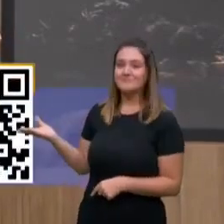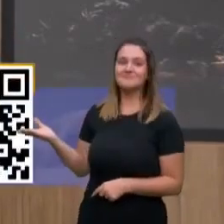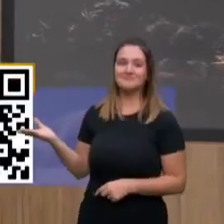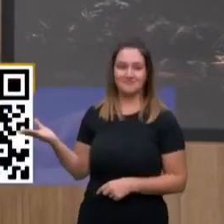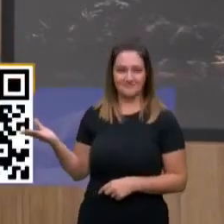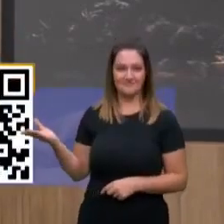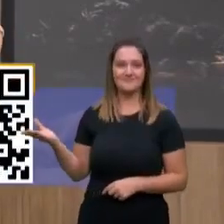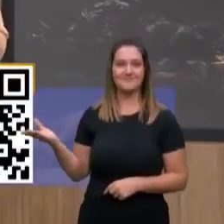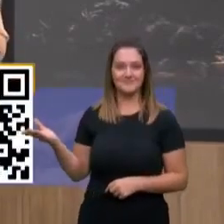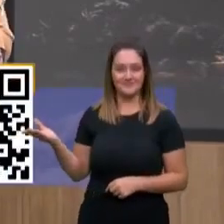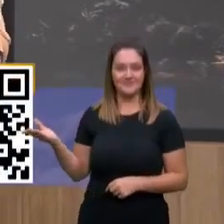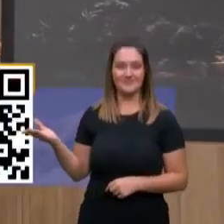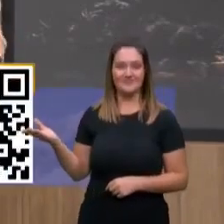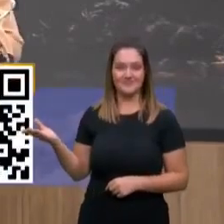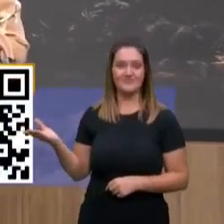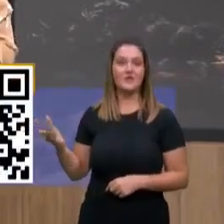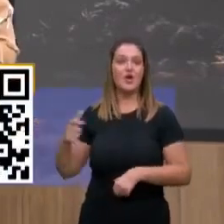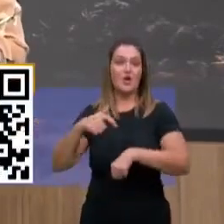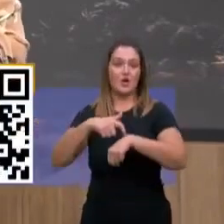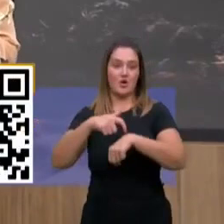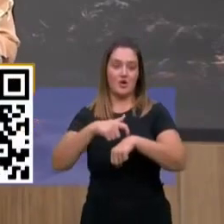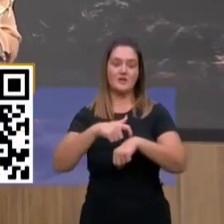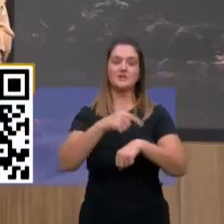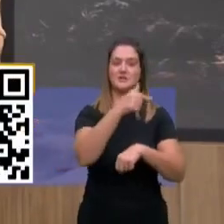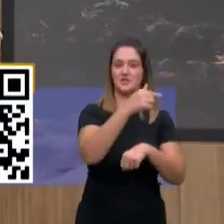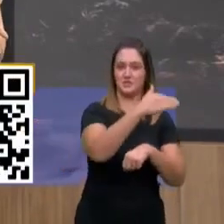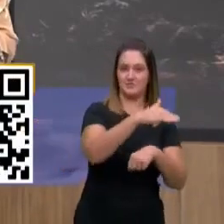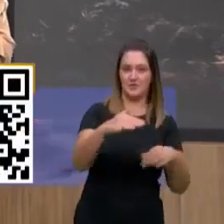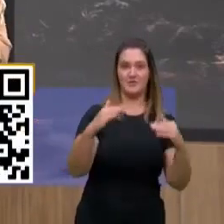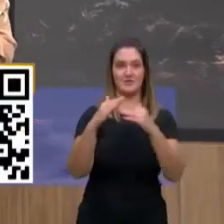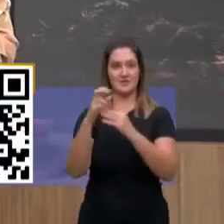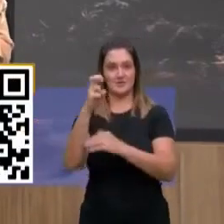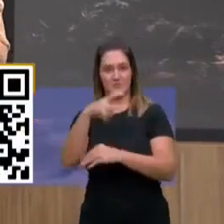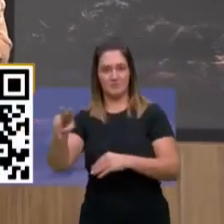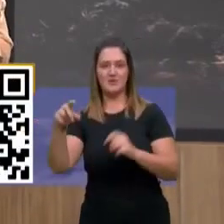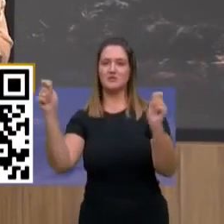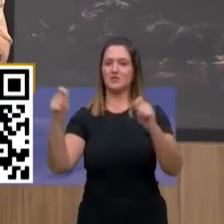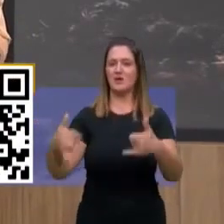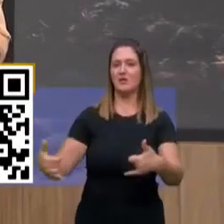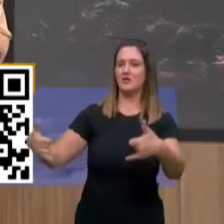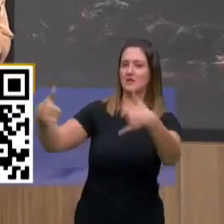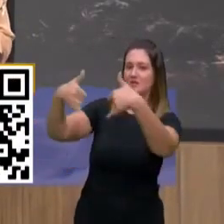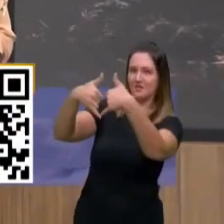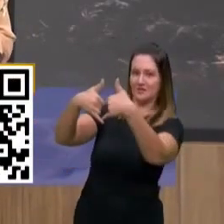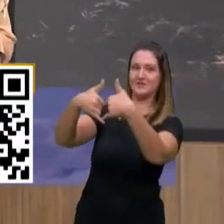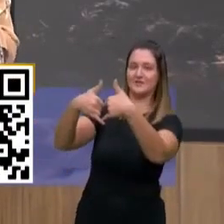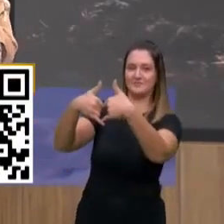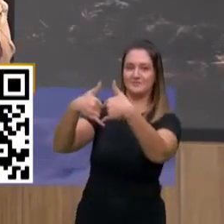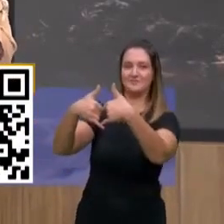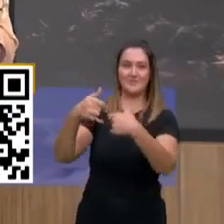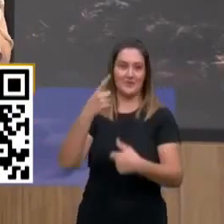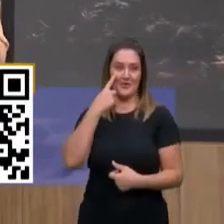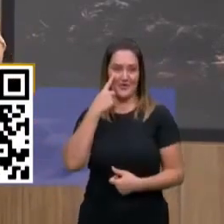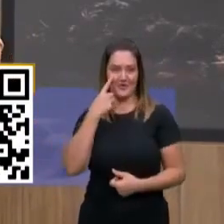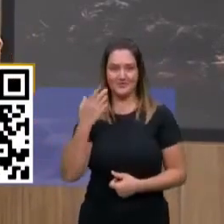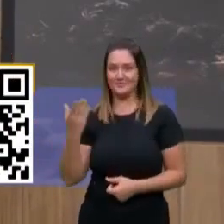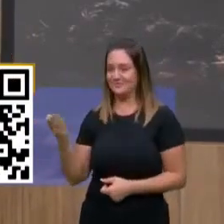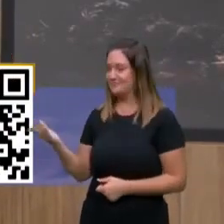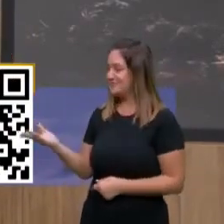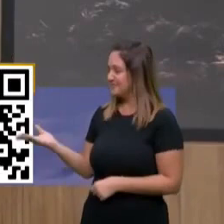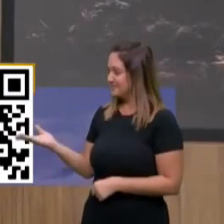comercial. 0 operadora 12 21 27 31 21. Anotou? Eu vou repetir para você,